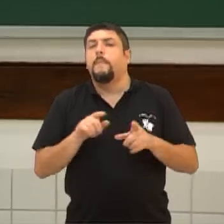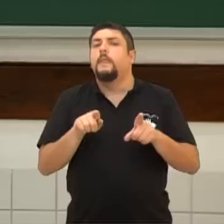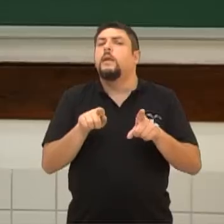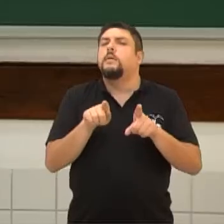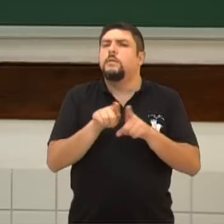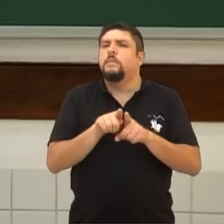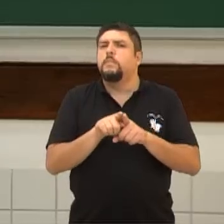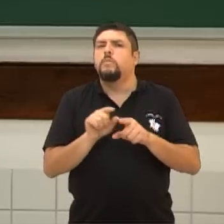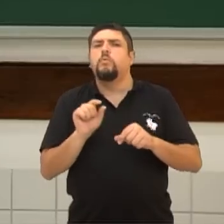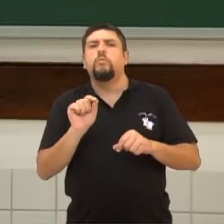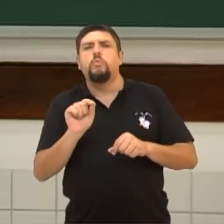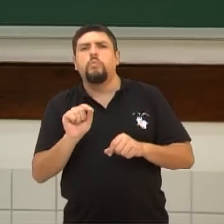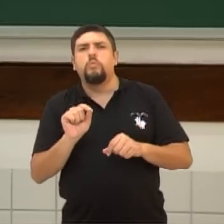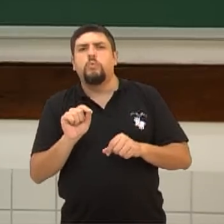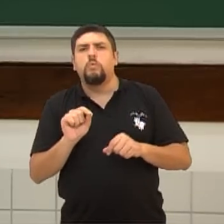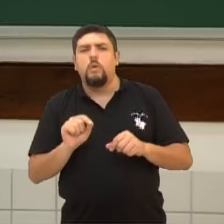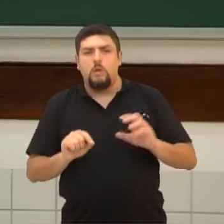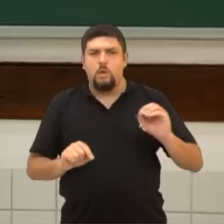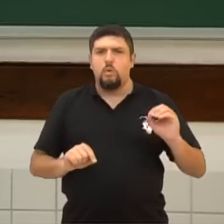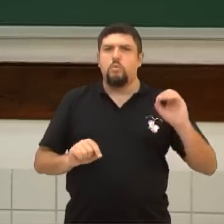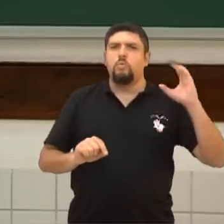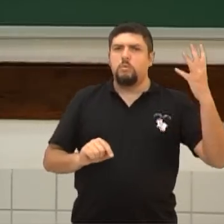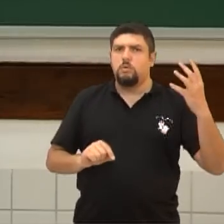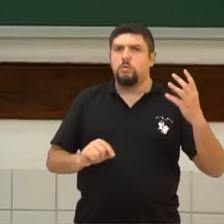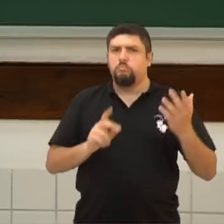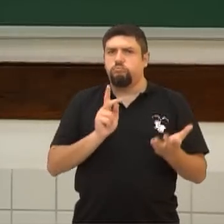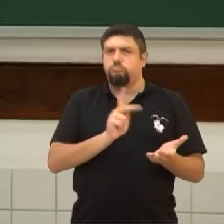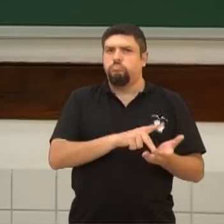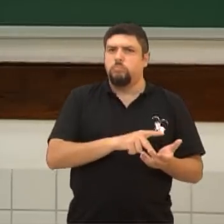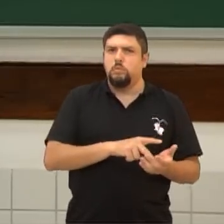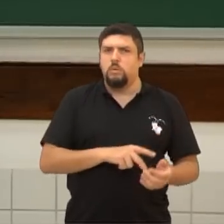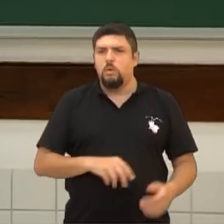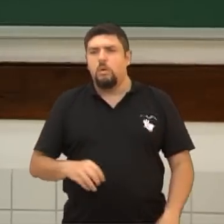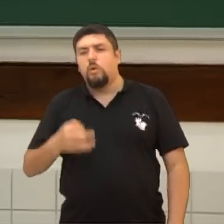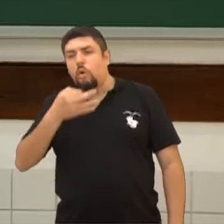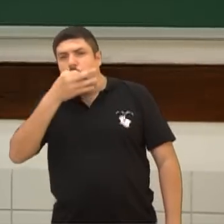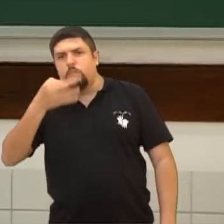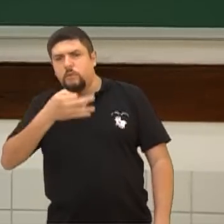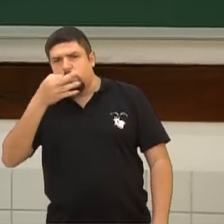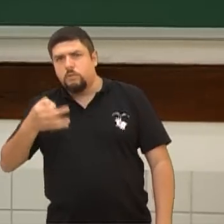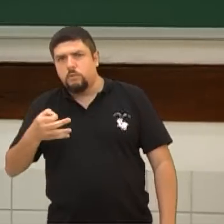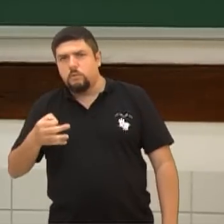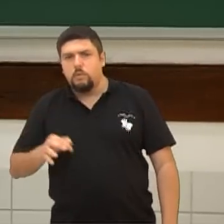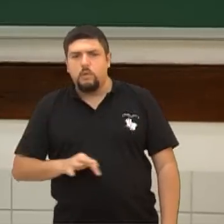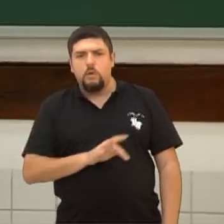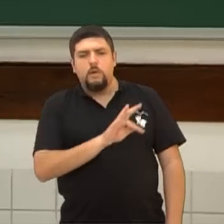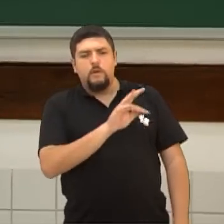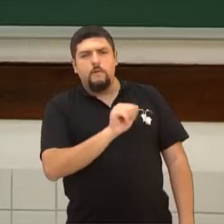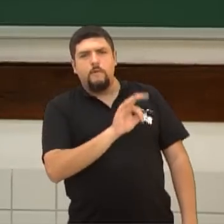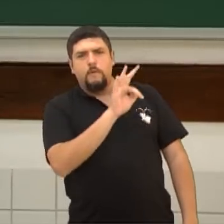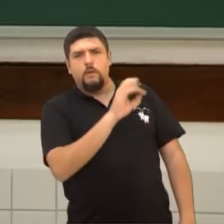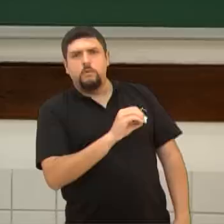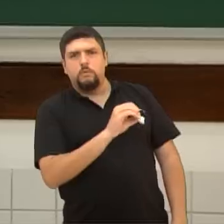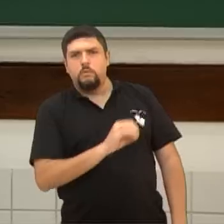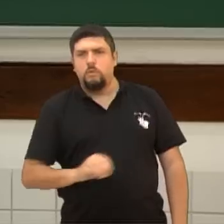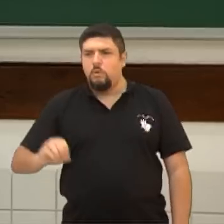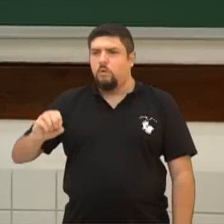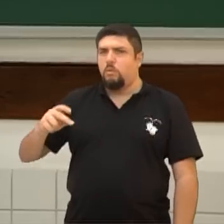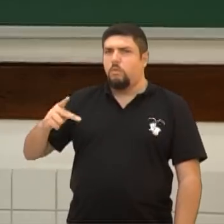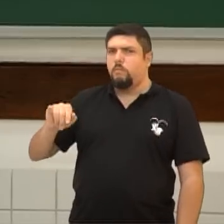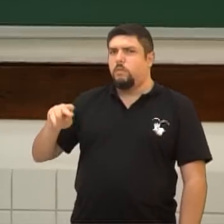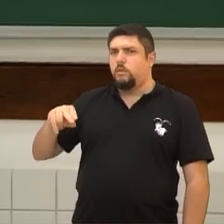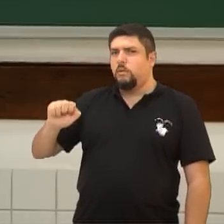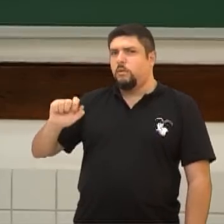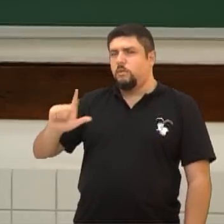distinguir fato de opinião. O que é fato, professora? E o que é opinião? Isso nós vamos